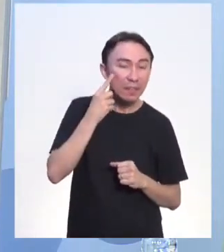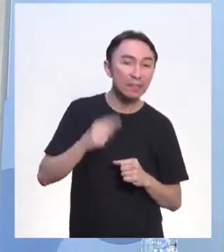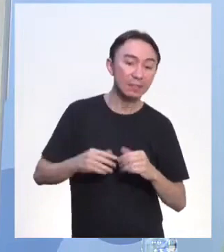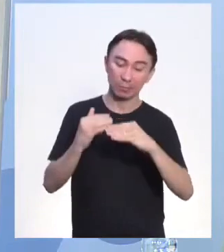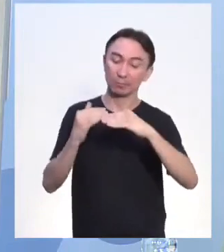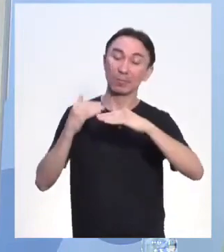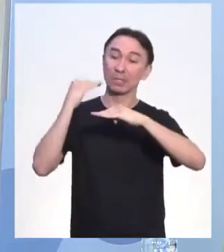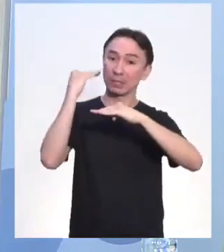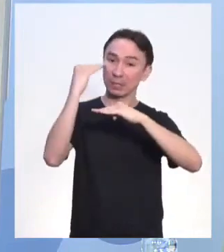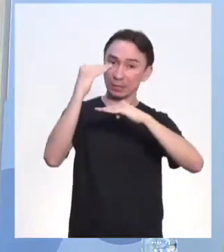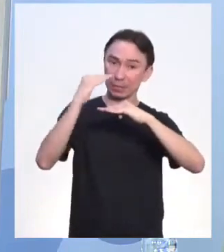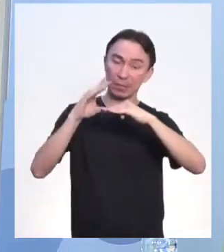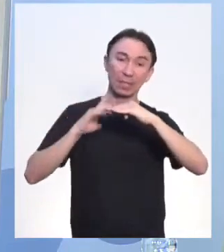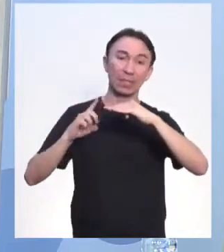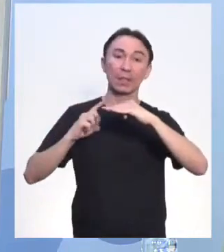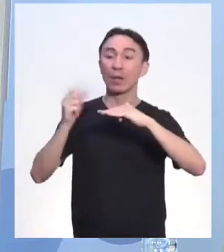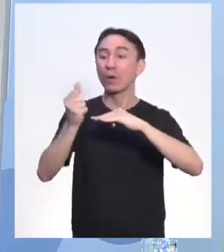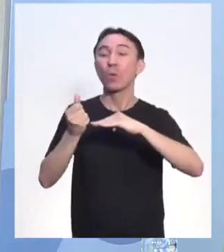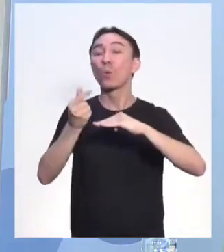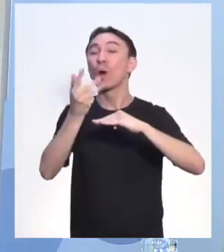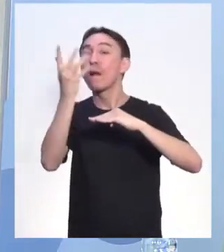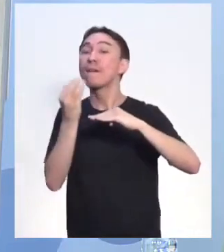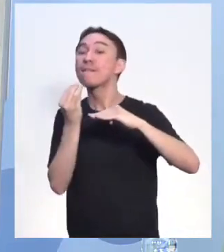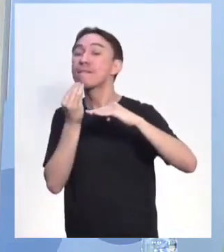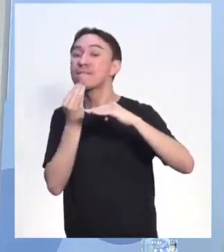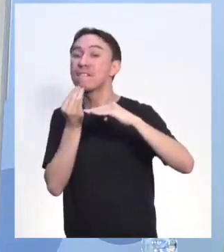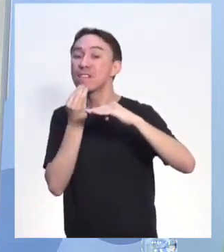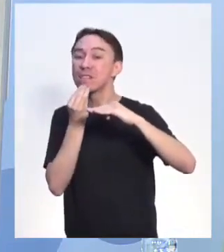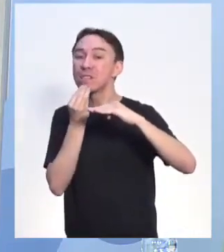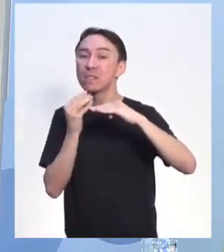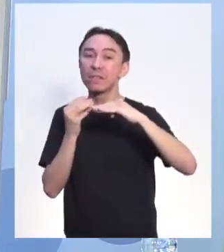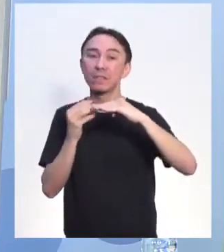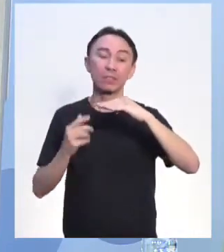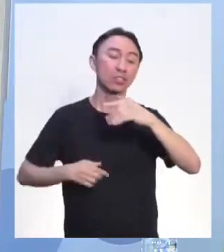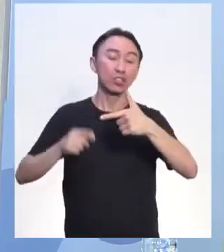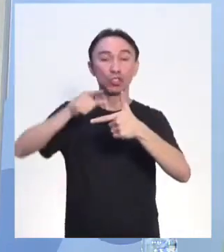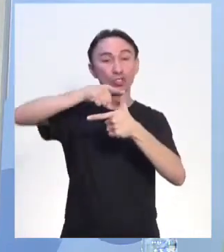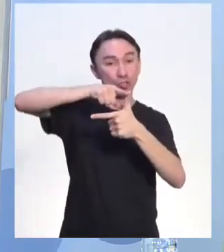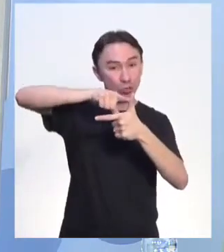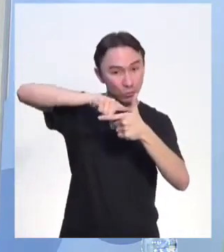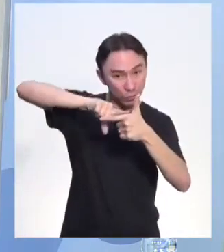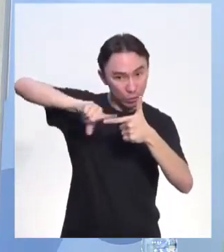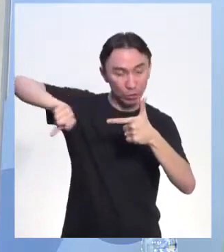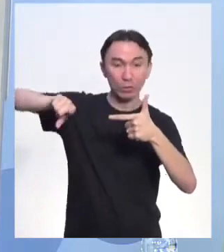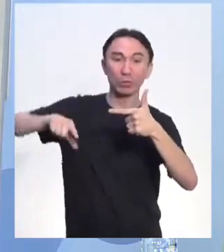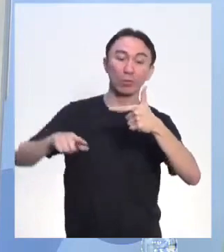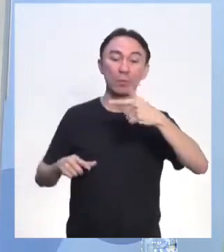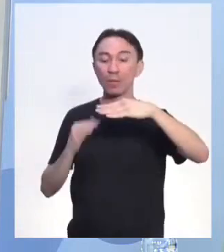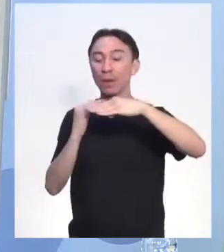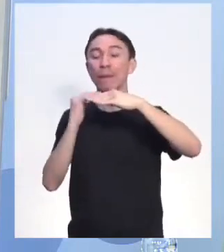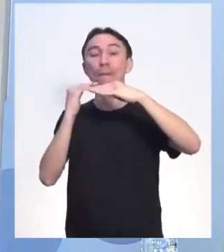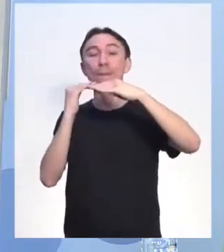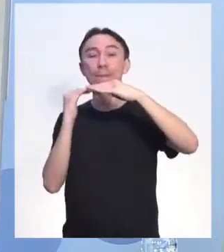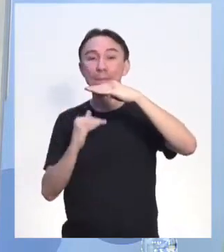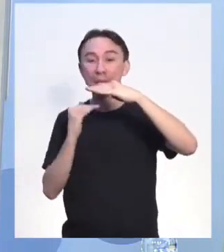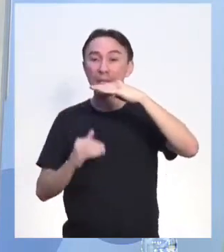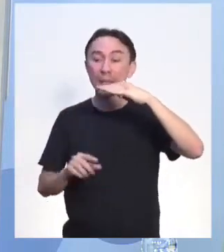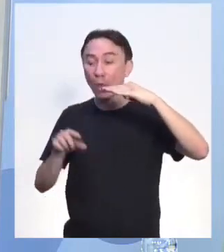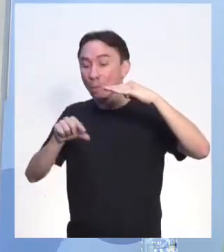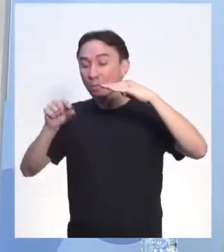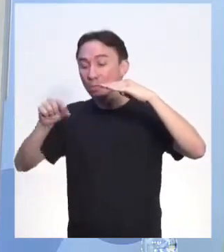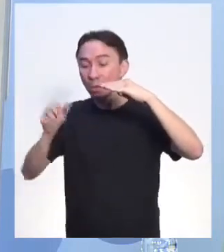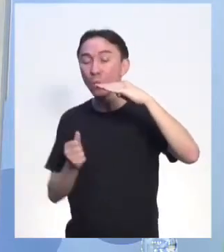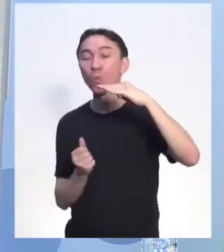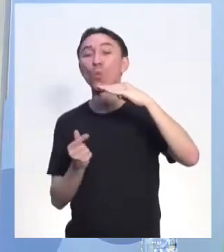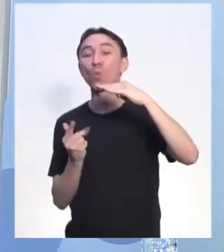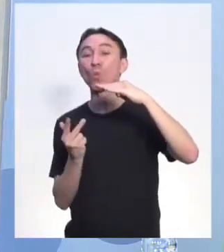ter a quantidade de chances de sair este evento, dividido, o número de baixo, pela quantidade de opções que a gente tem